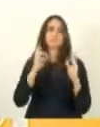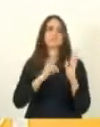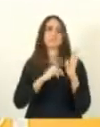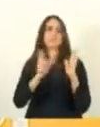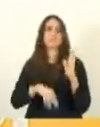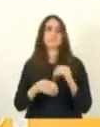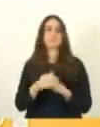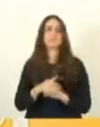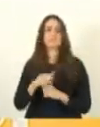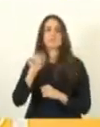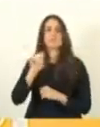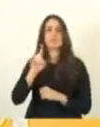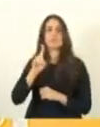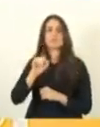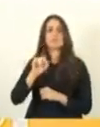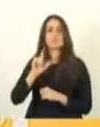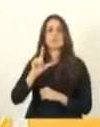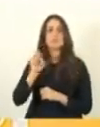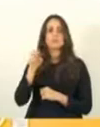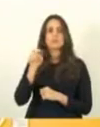deputado Adilson Espíndola.